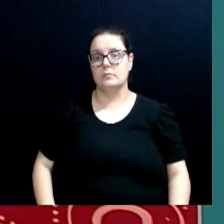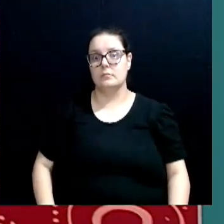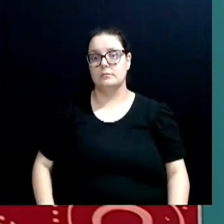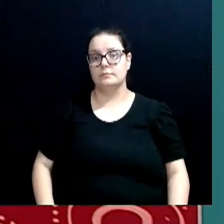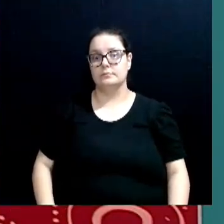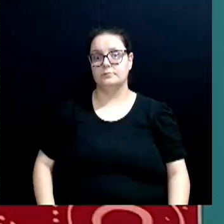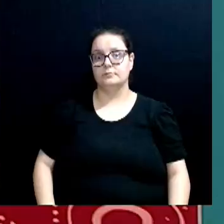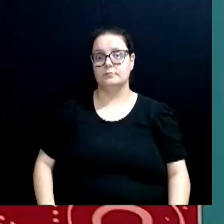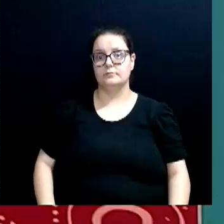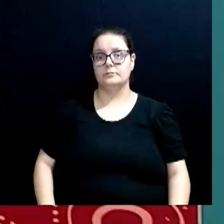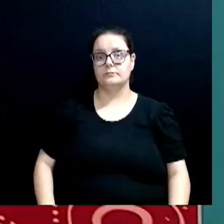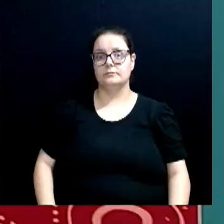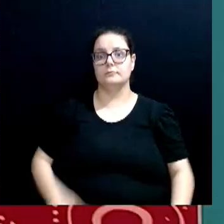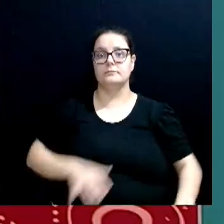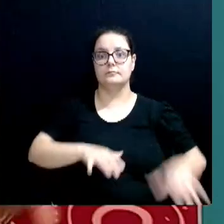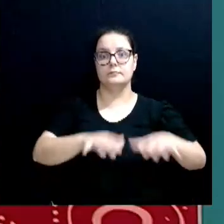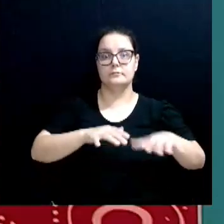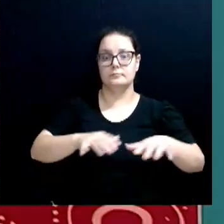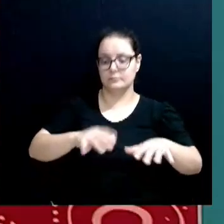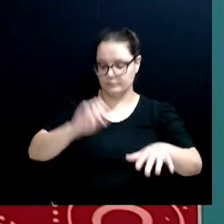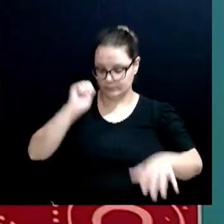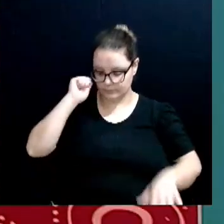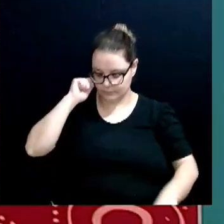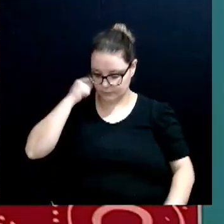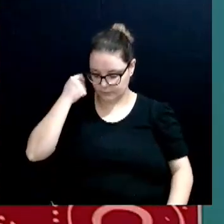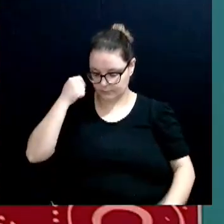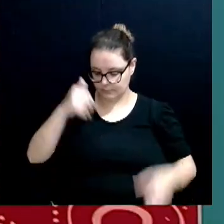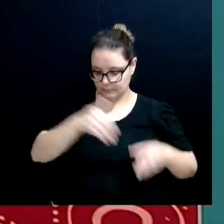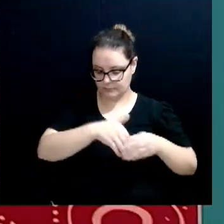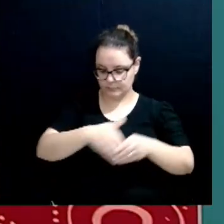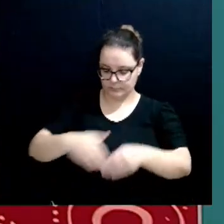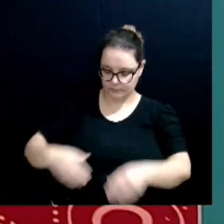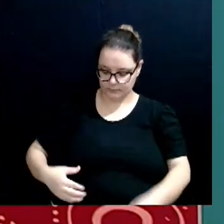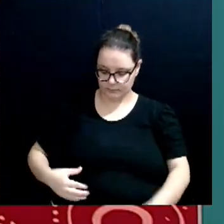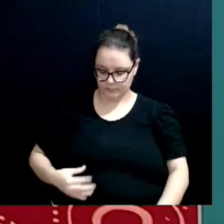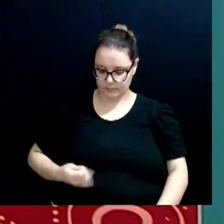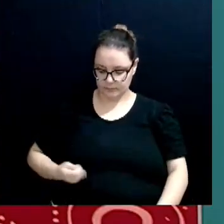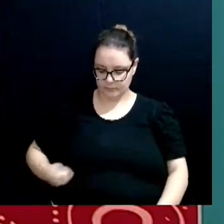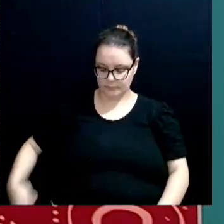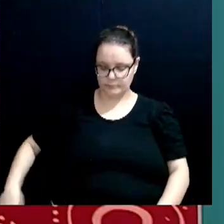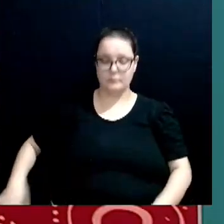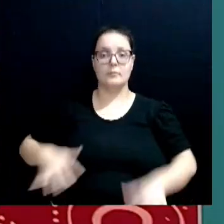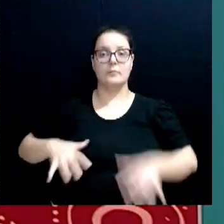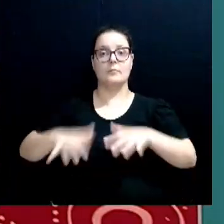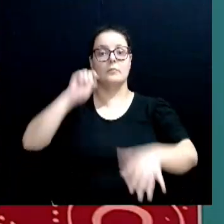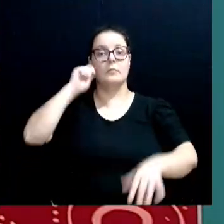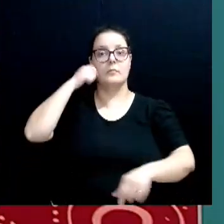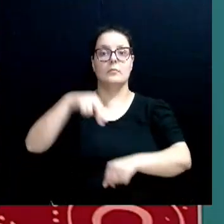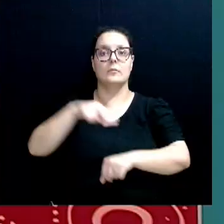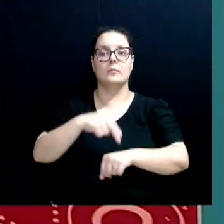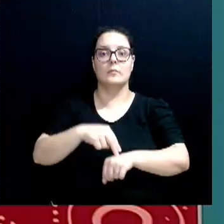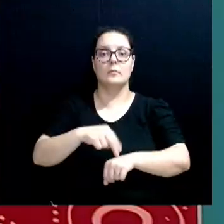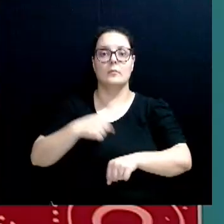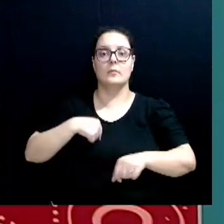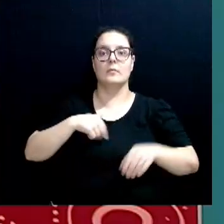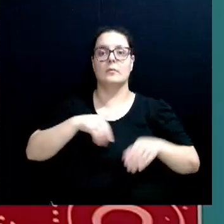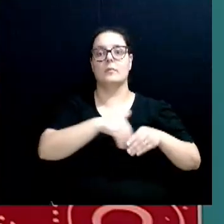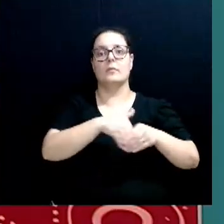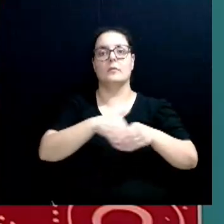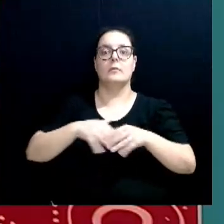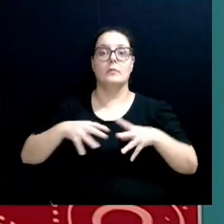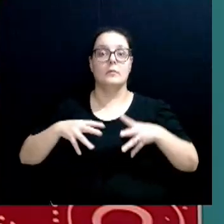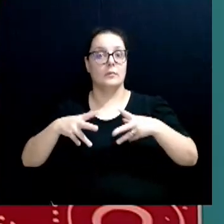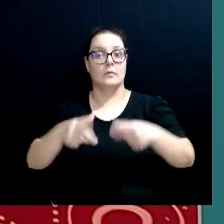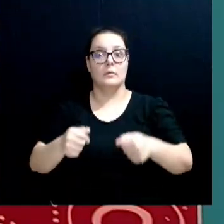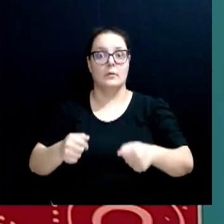Negro para ser votado, Movimento Negro Nacional. Eu fui votada por unanimidade, não teve problema